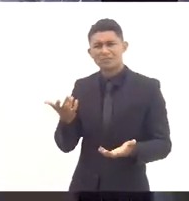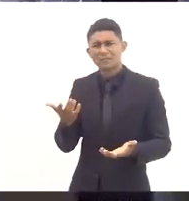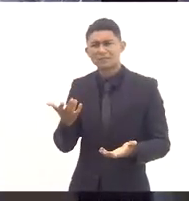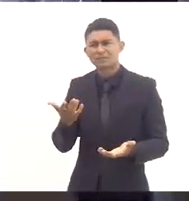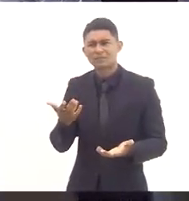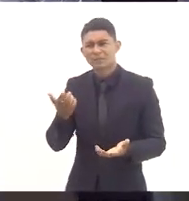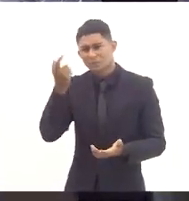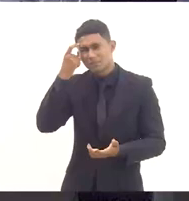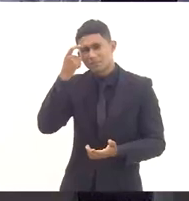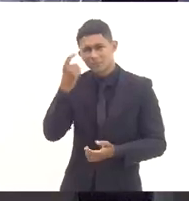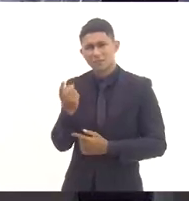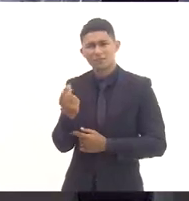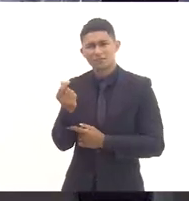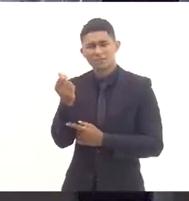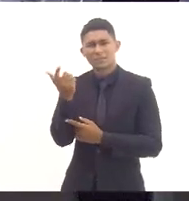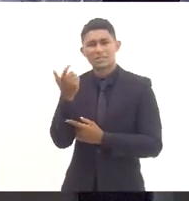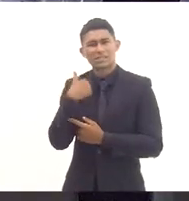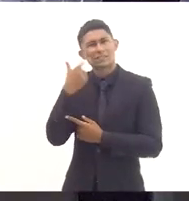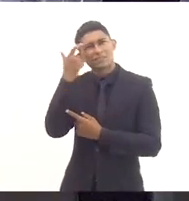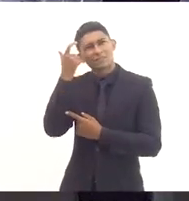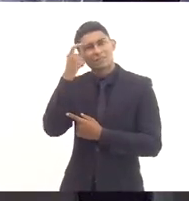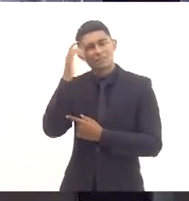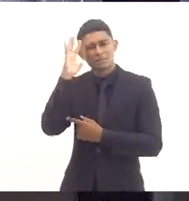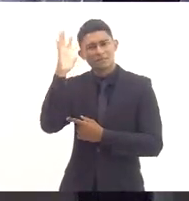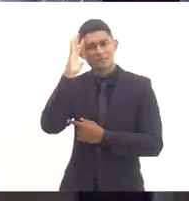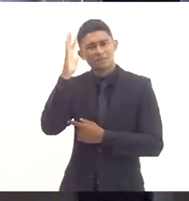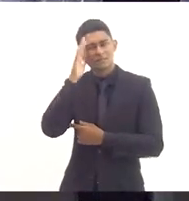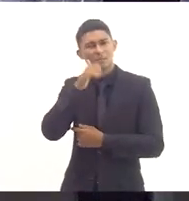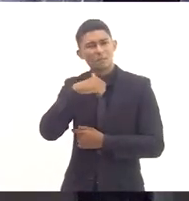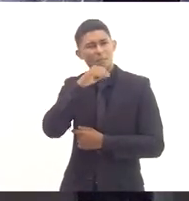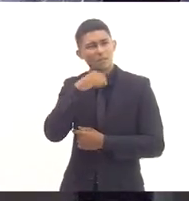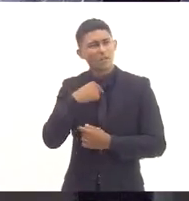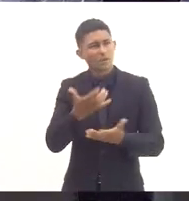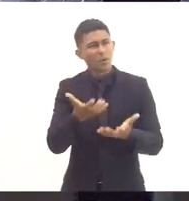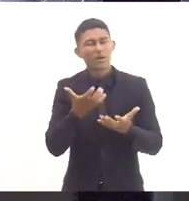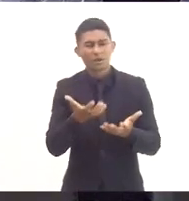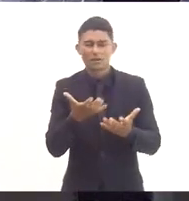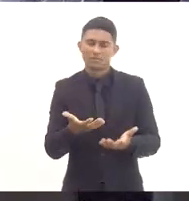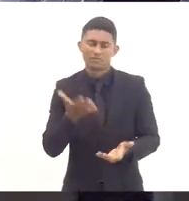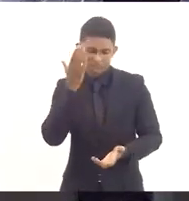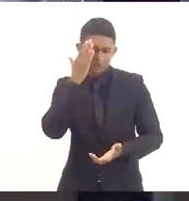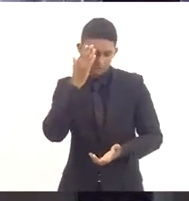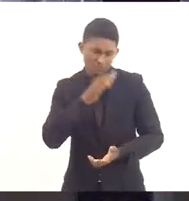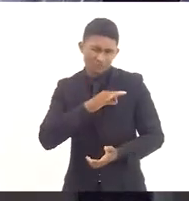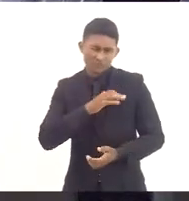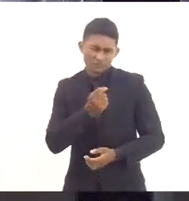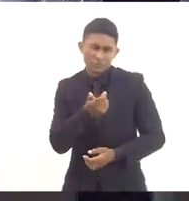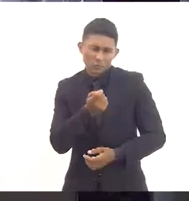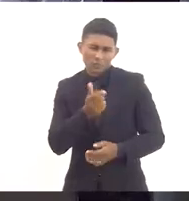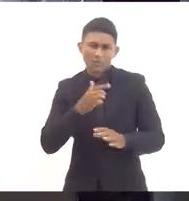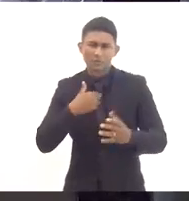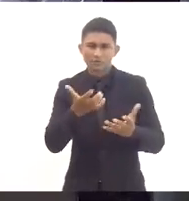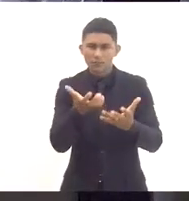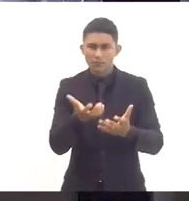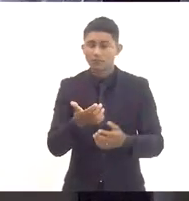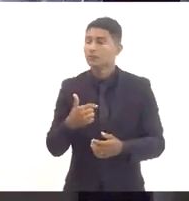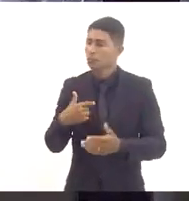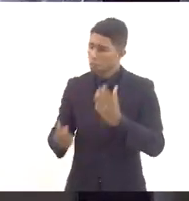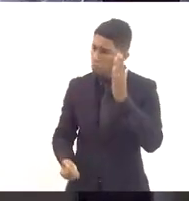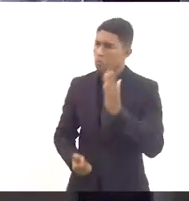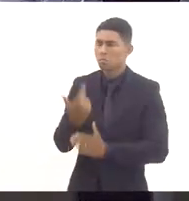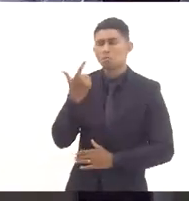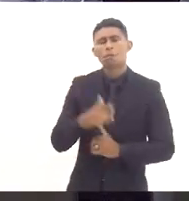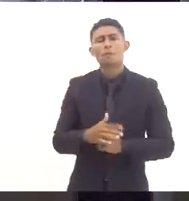na parte financeira a gente pensa só no sonho de ser mãe Oi e aí eu tomei comprei o remédio ela passou de 14